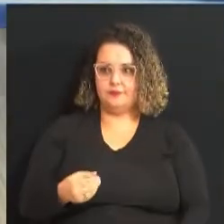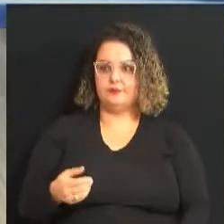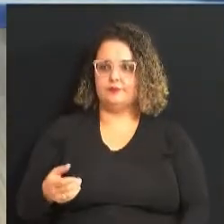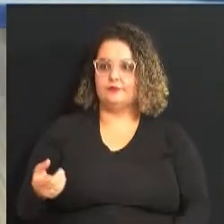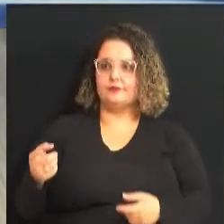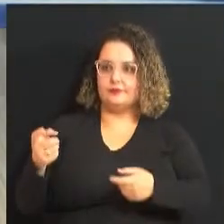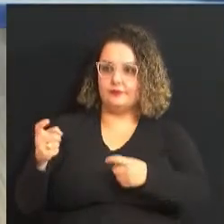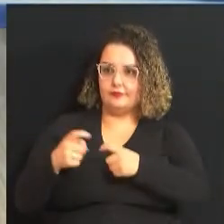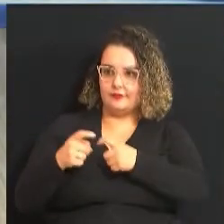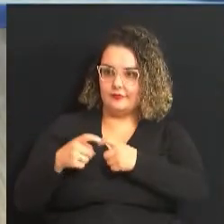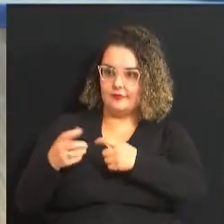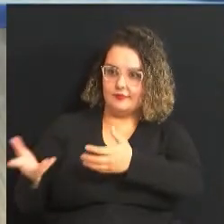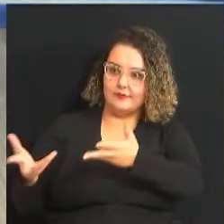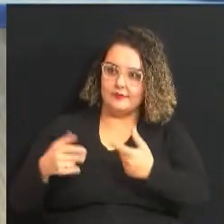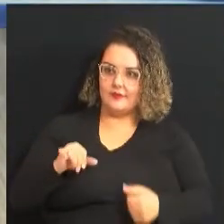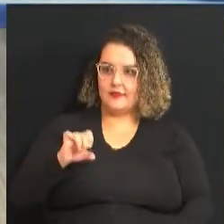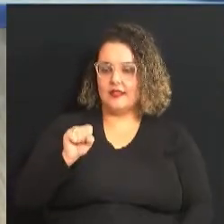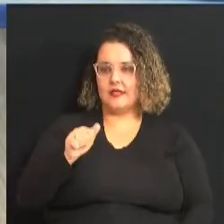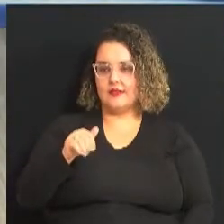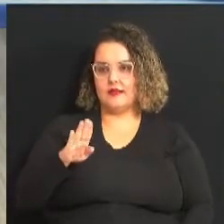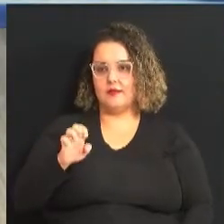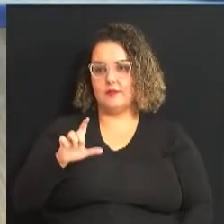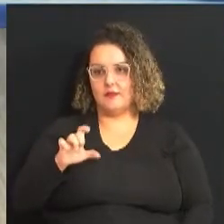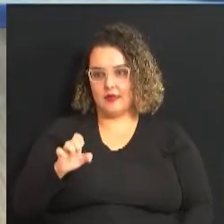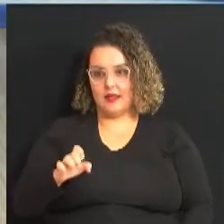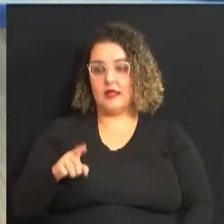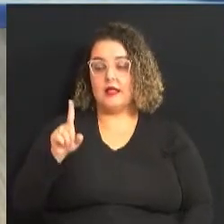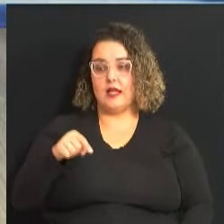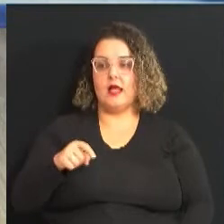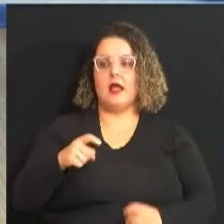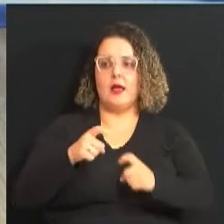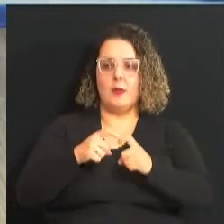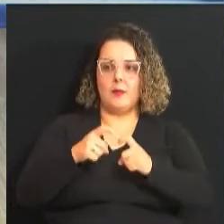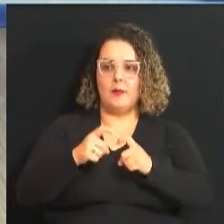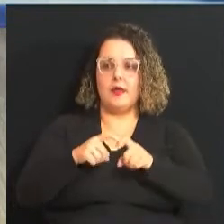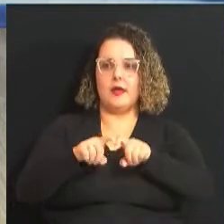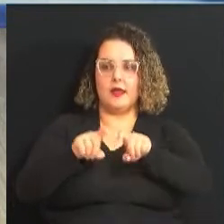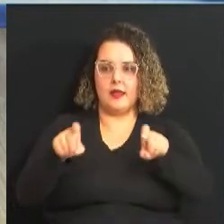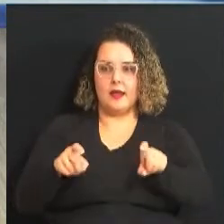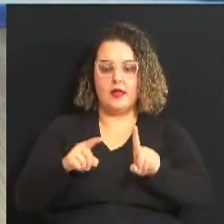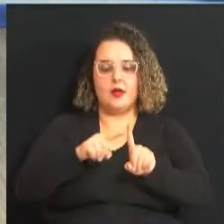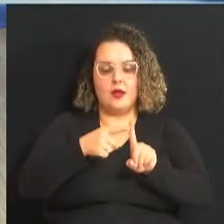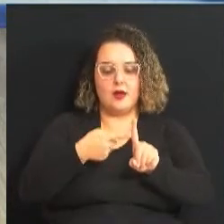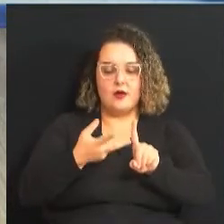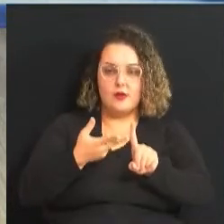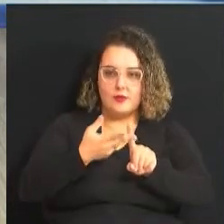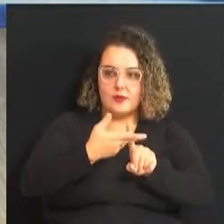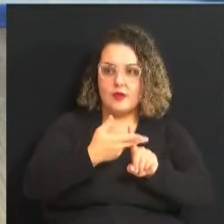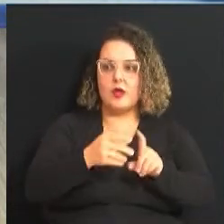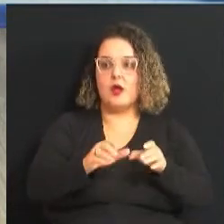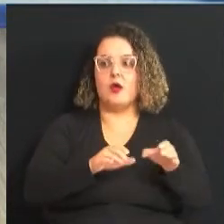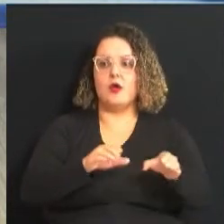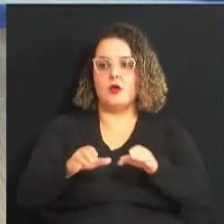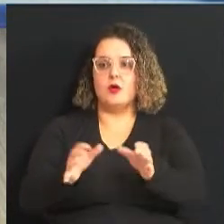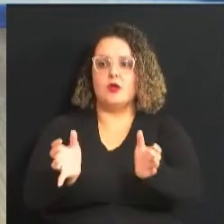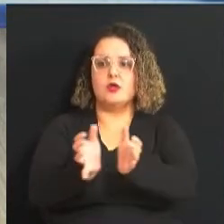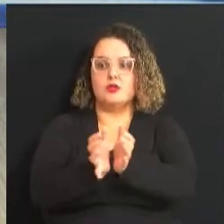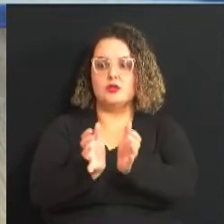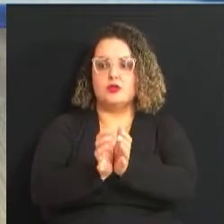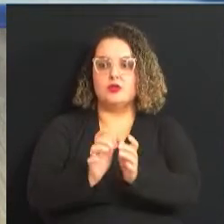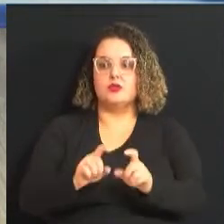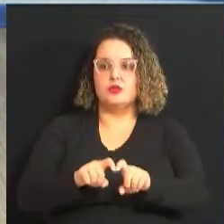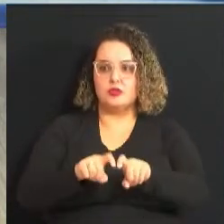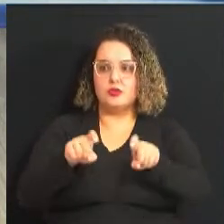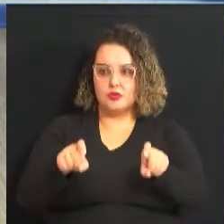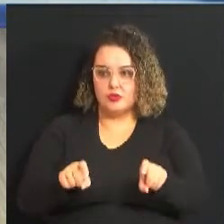tela comigo é a Isabela Nelly Machado. Ela é ginecologista obstetra e coordenadora do Departamento de Ginecologia